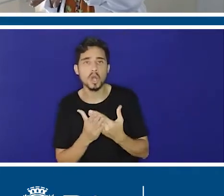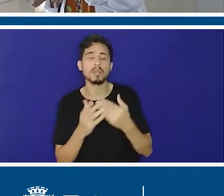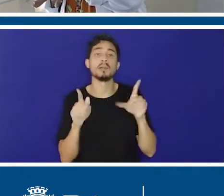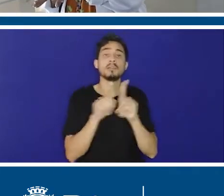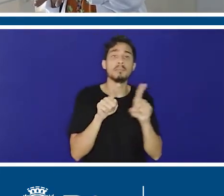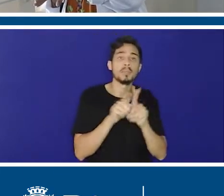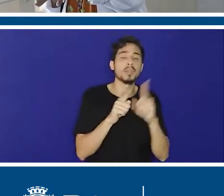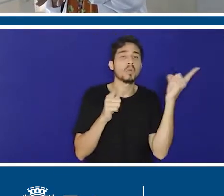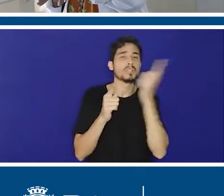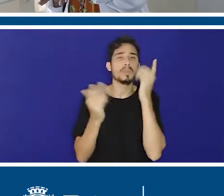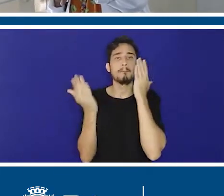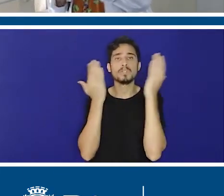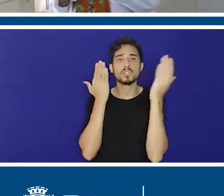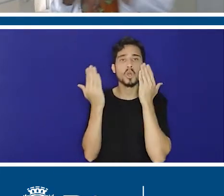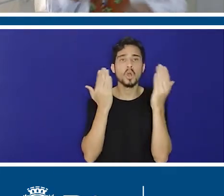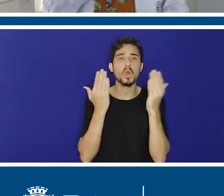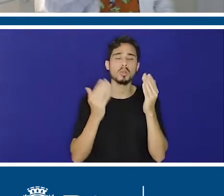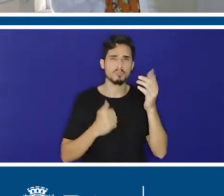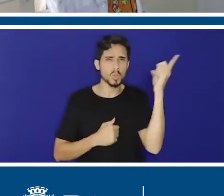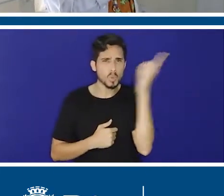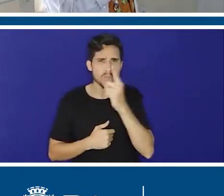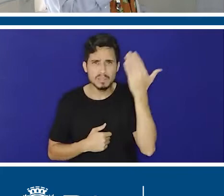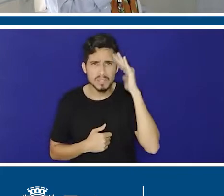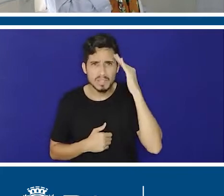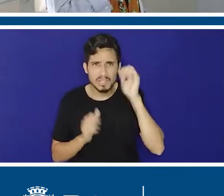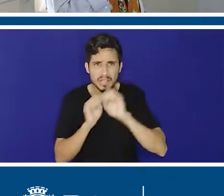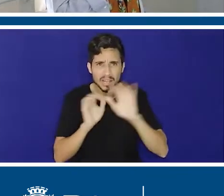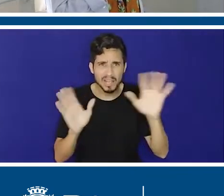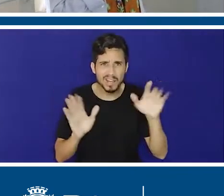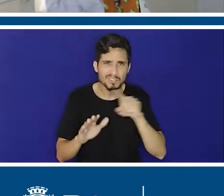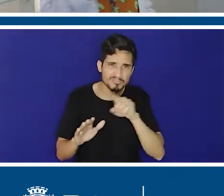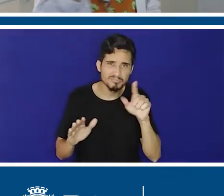estão entendendo? Ok.